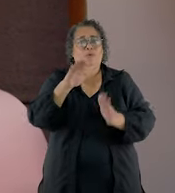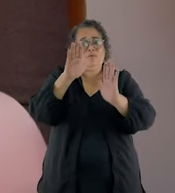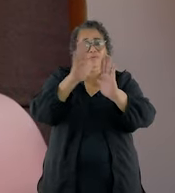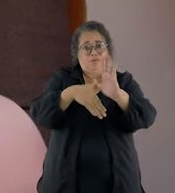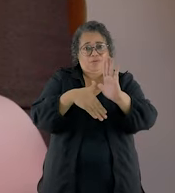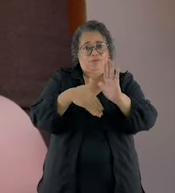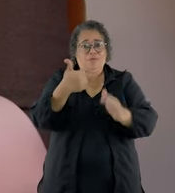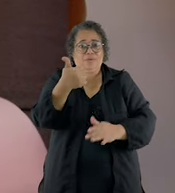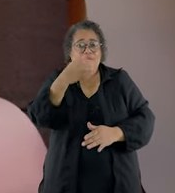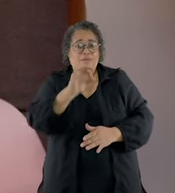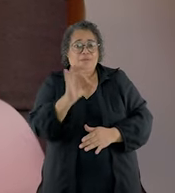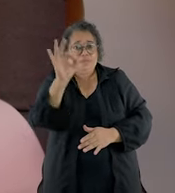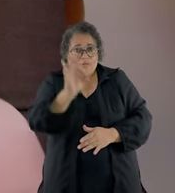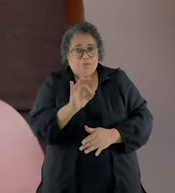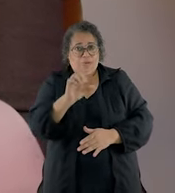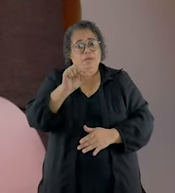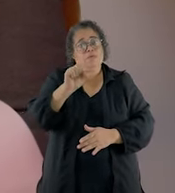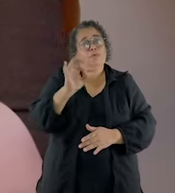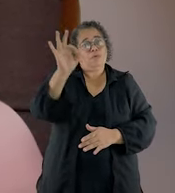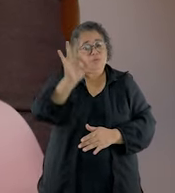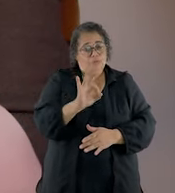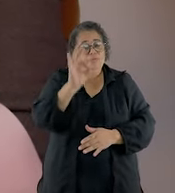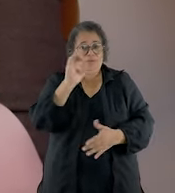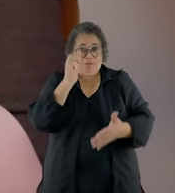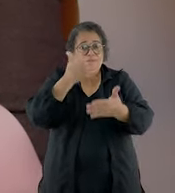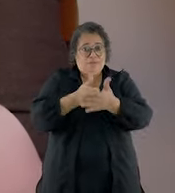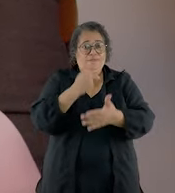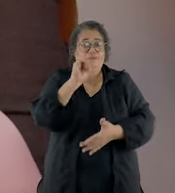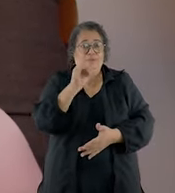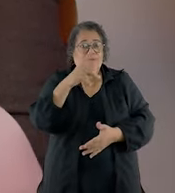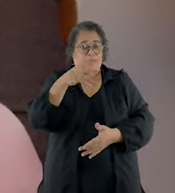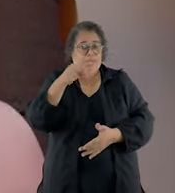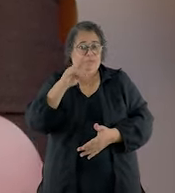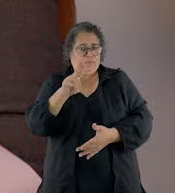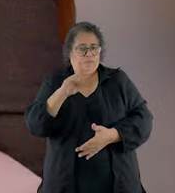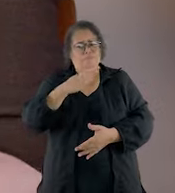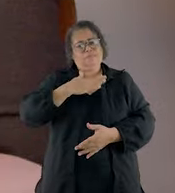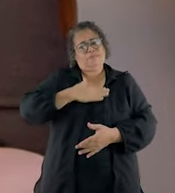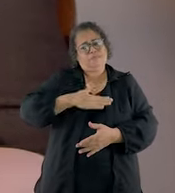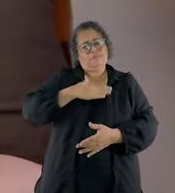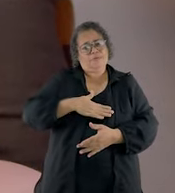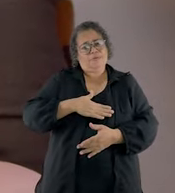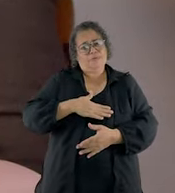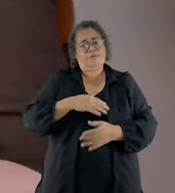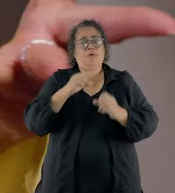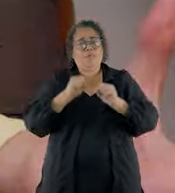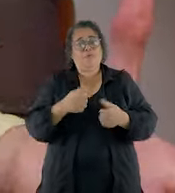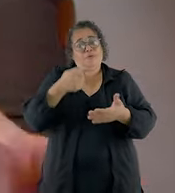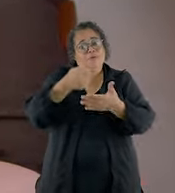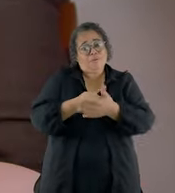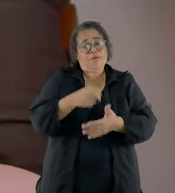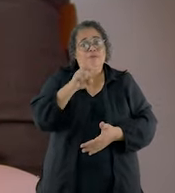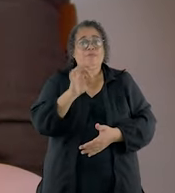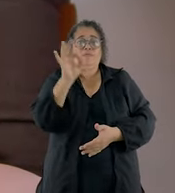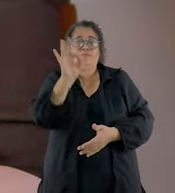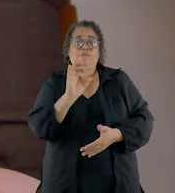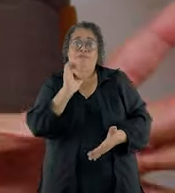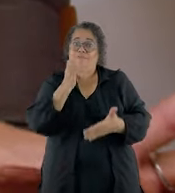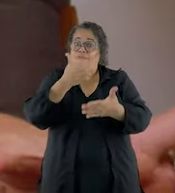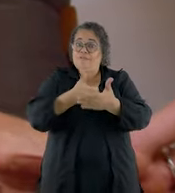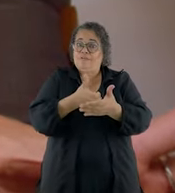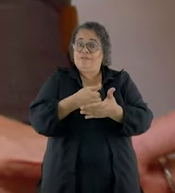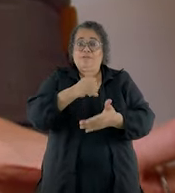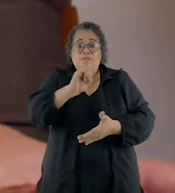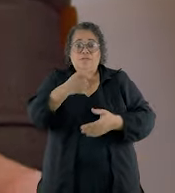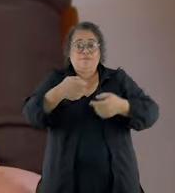Ei, perdeu os descontos de 10% e 8% do IPTU? Relaxa! Ainda dá pra pagar com 5% à vista.